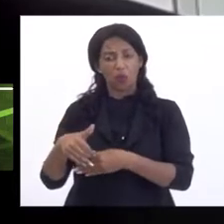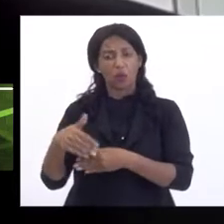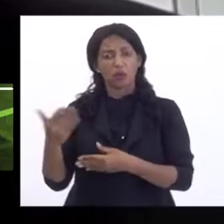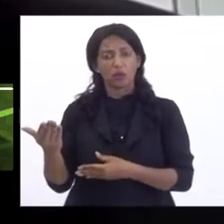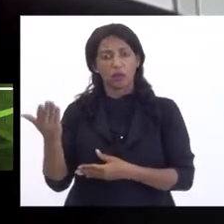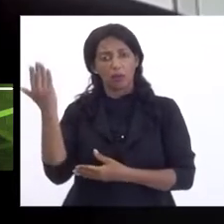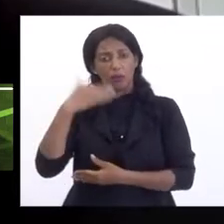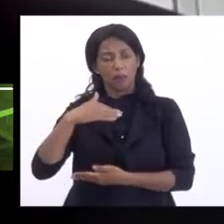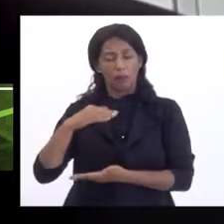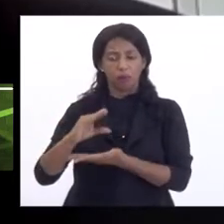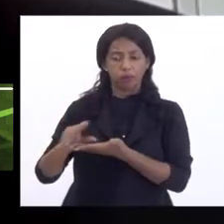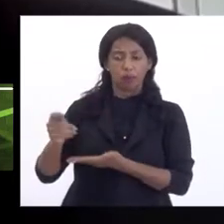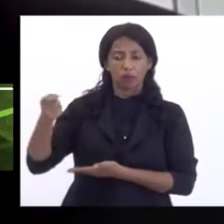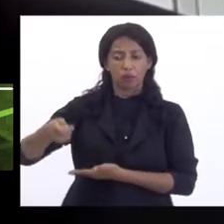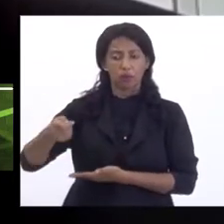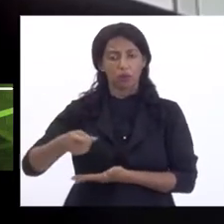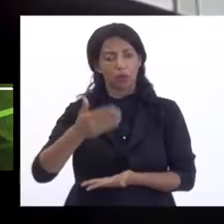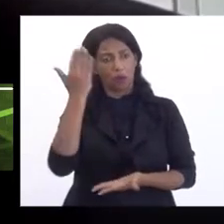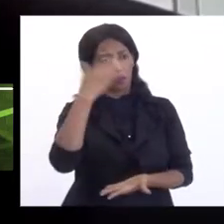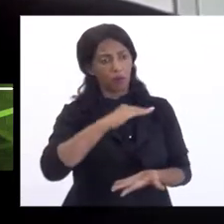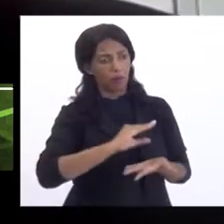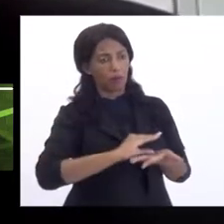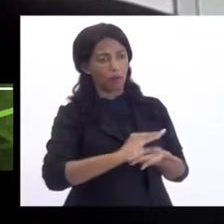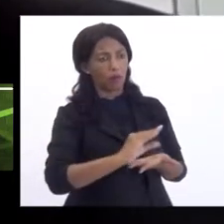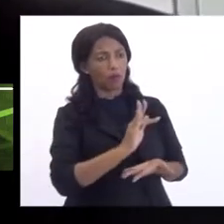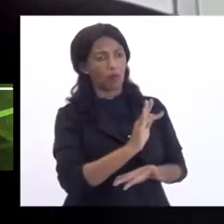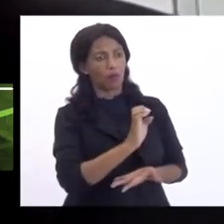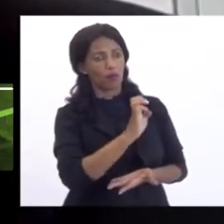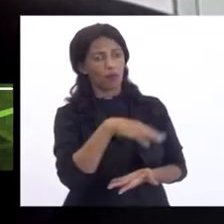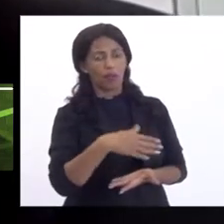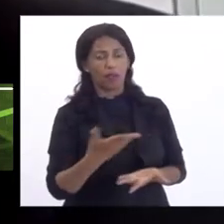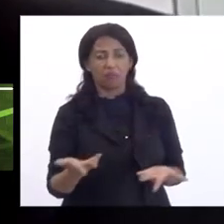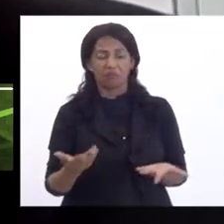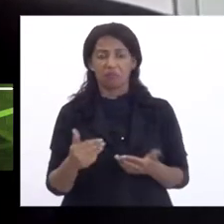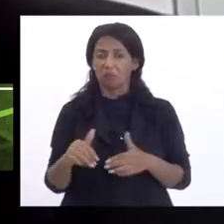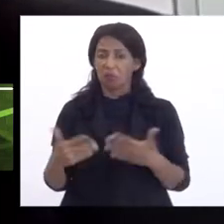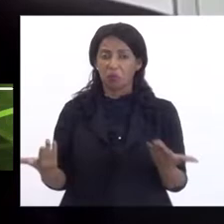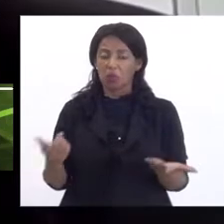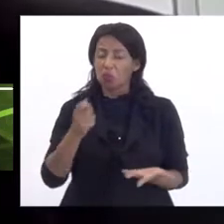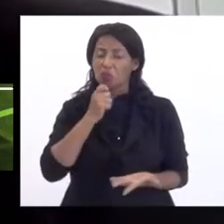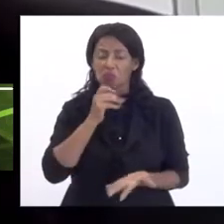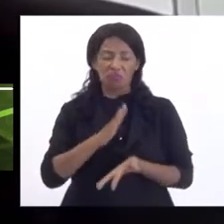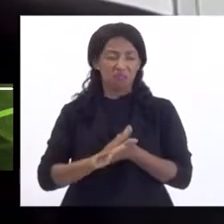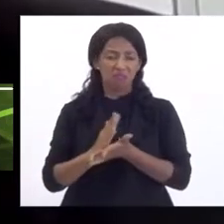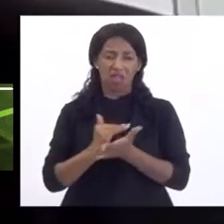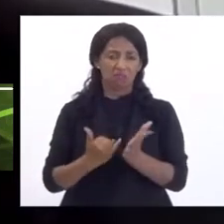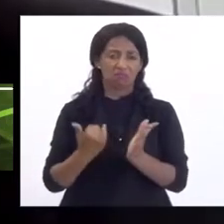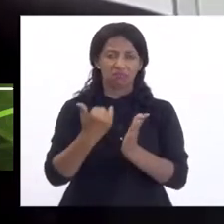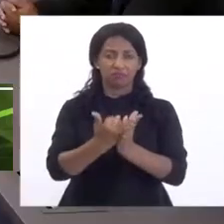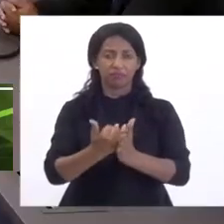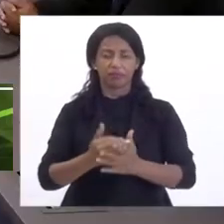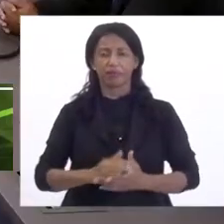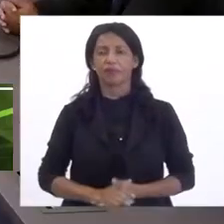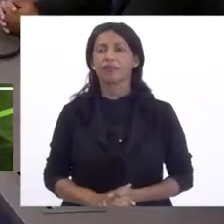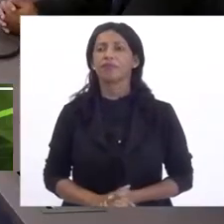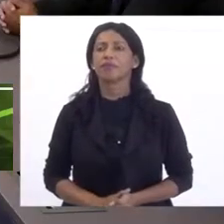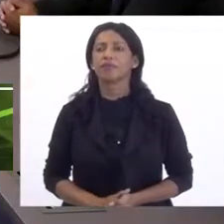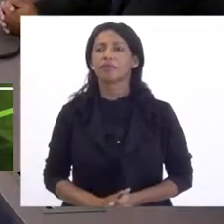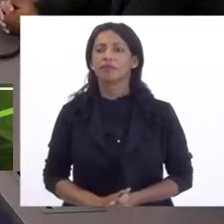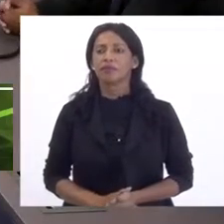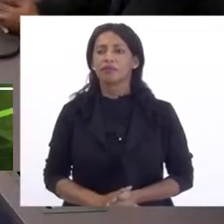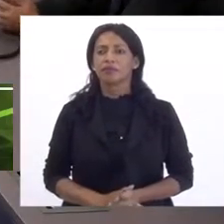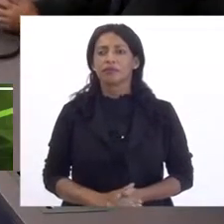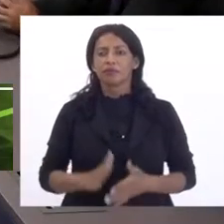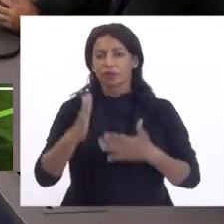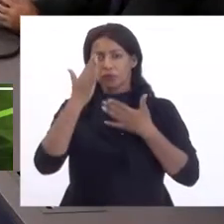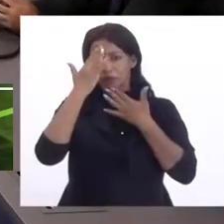contas do tribunal, quanto da prestação de contas do FEM. Né? Por enquanto, não tenho nada a acrescentar. Obrigado, doutor Marcelo.